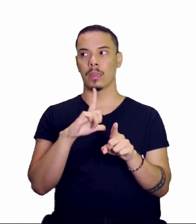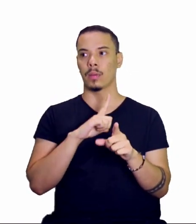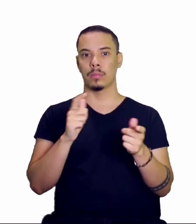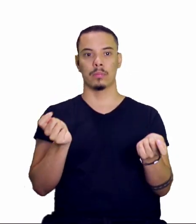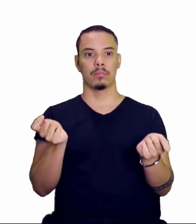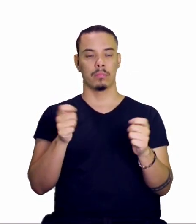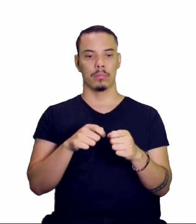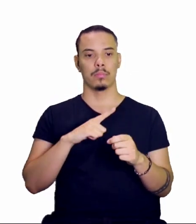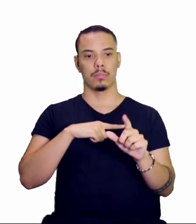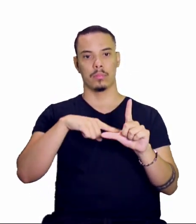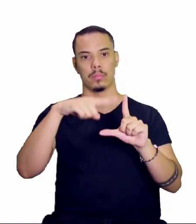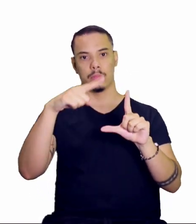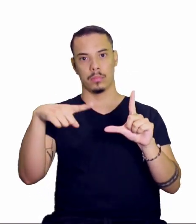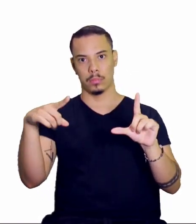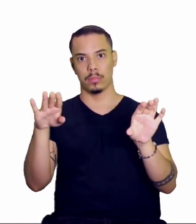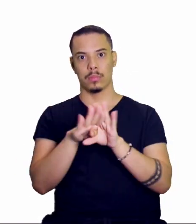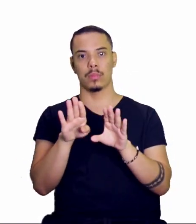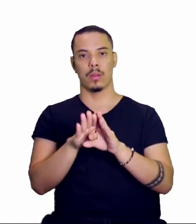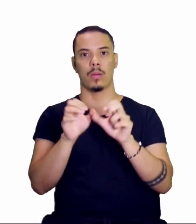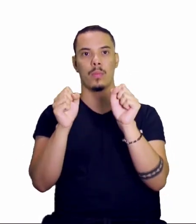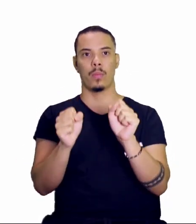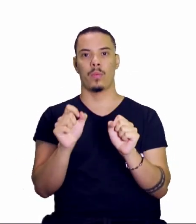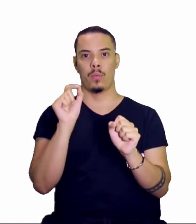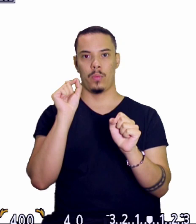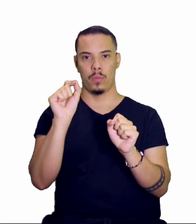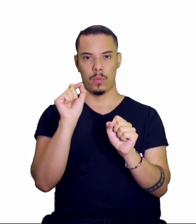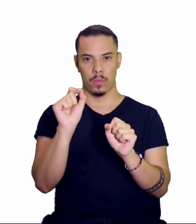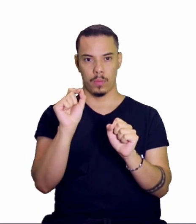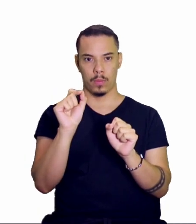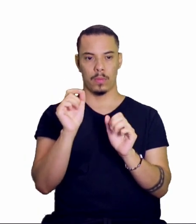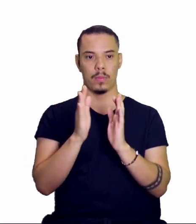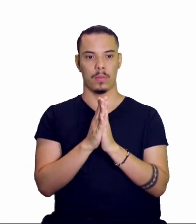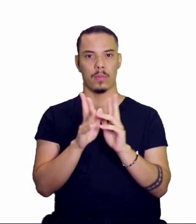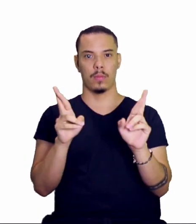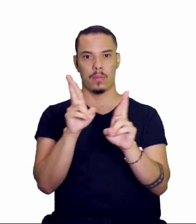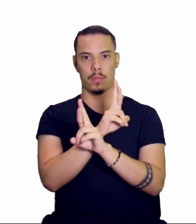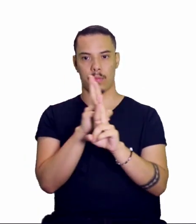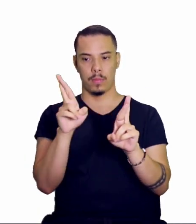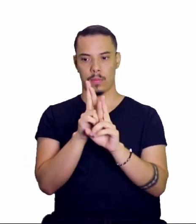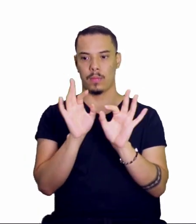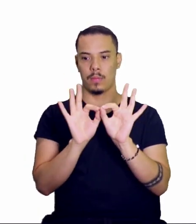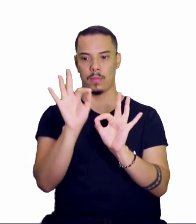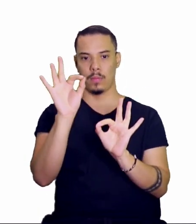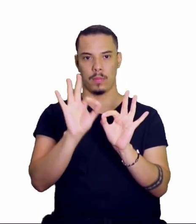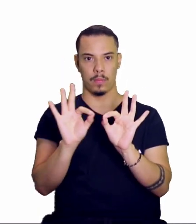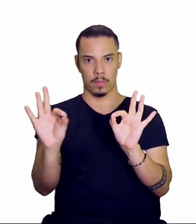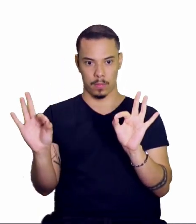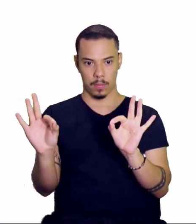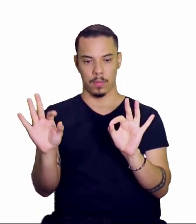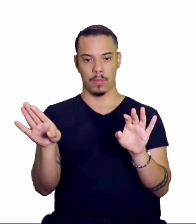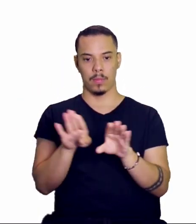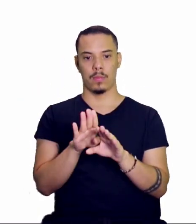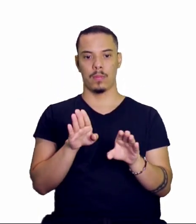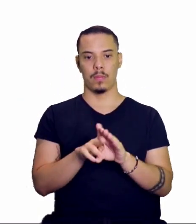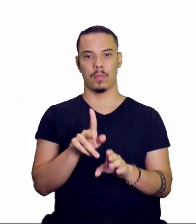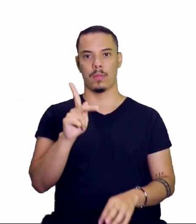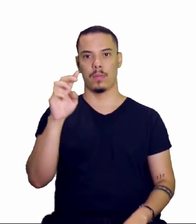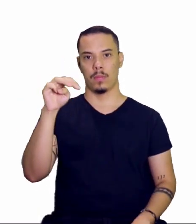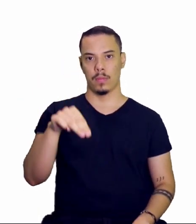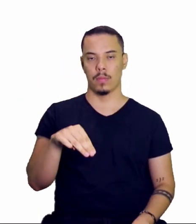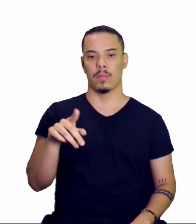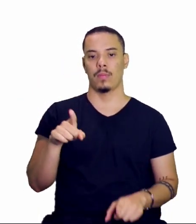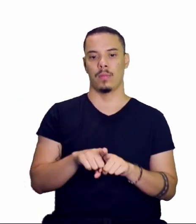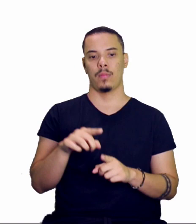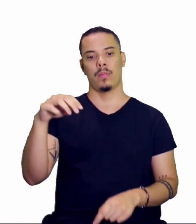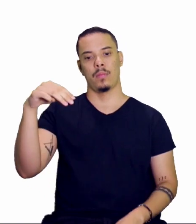ser escalares e podem ser o quê? Olha ali. Relacionadas a comprimento, né, ao quilômetro, metro,